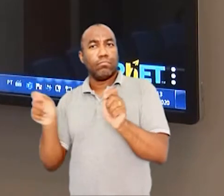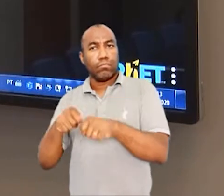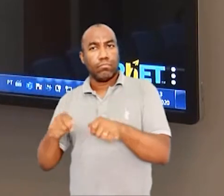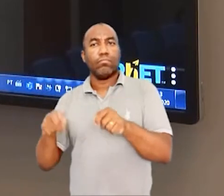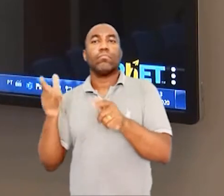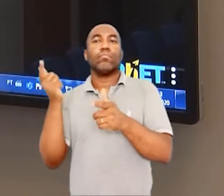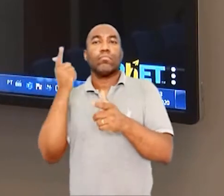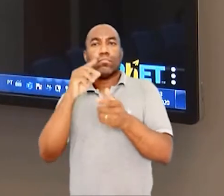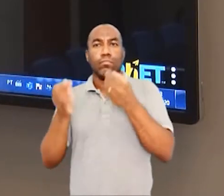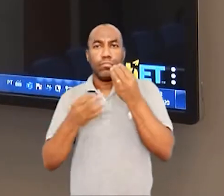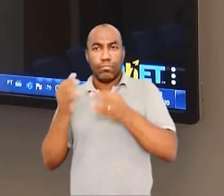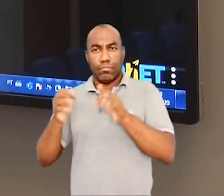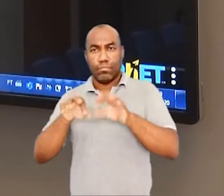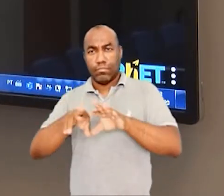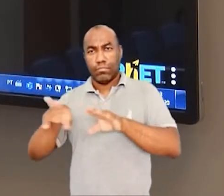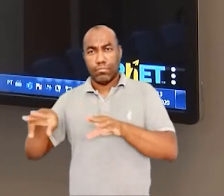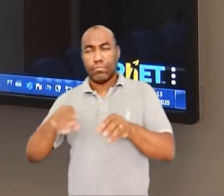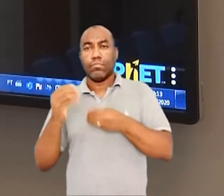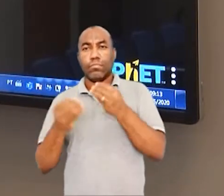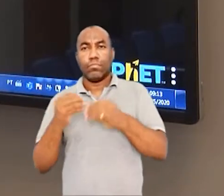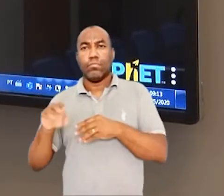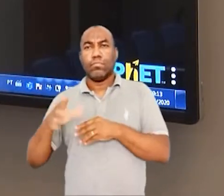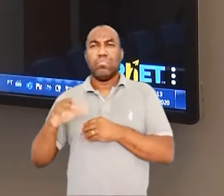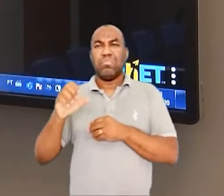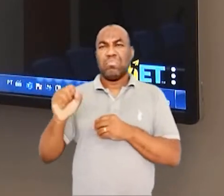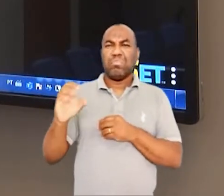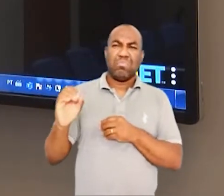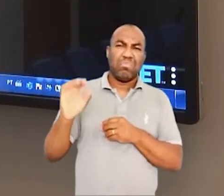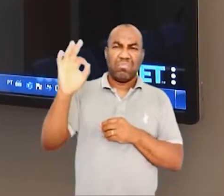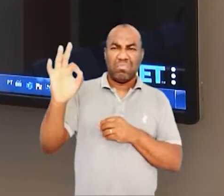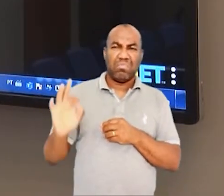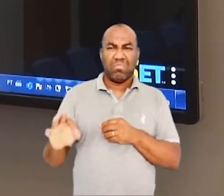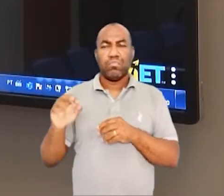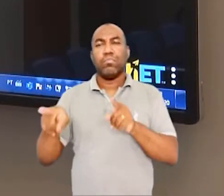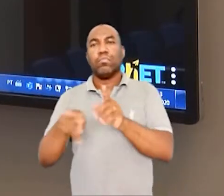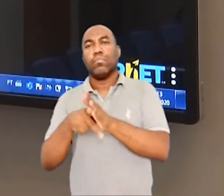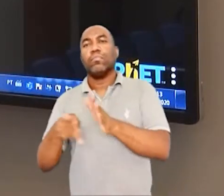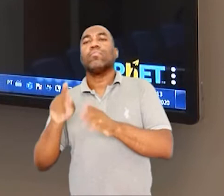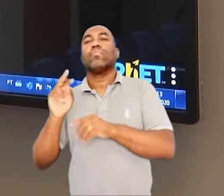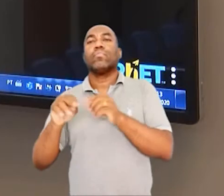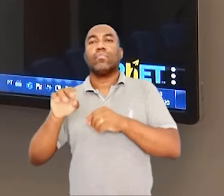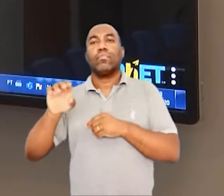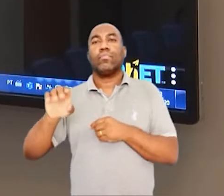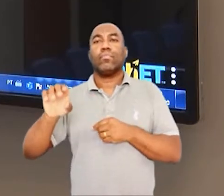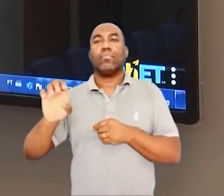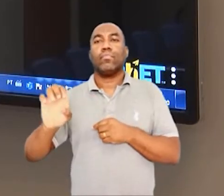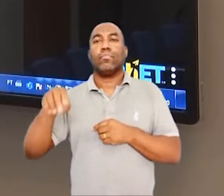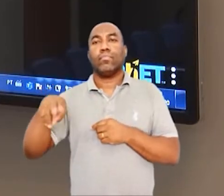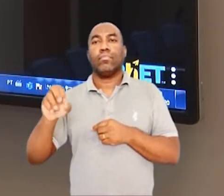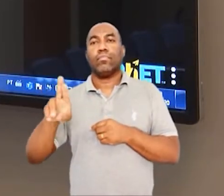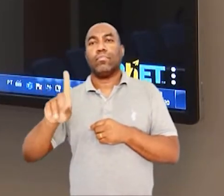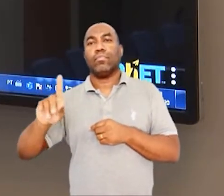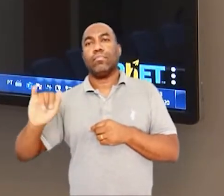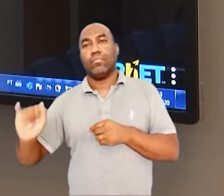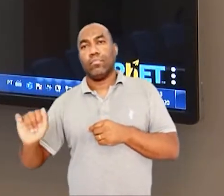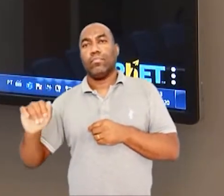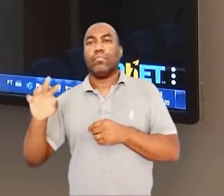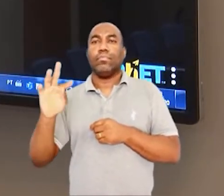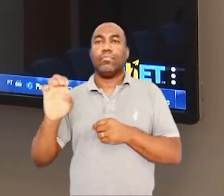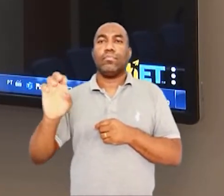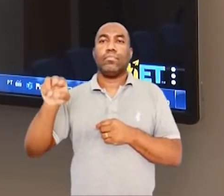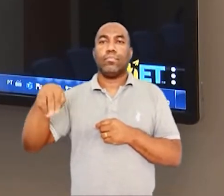transforma em energia luminosa, os 80% é energia térmica, aquecimento, calor,